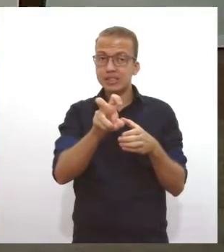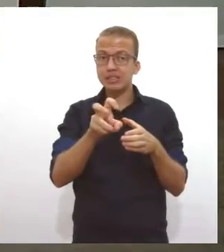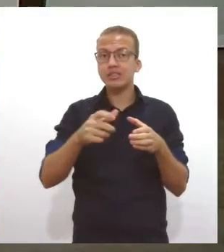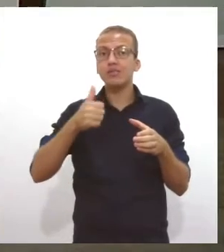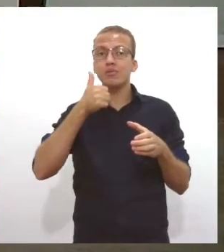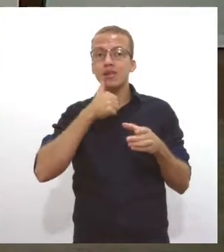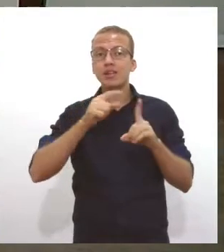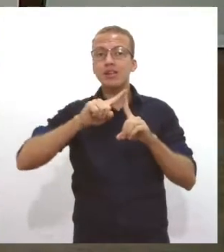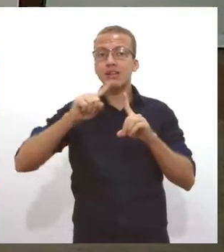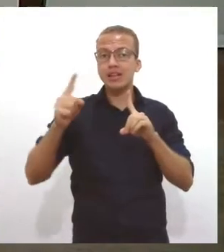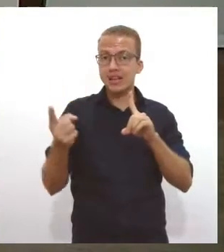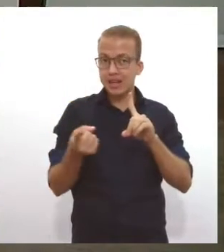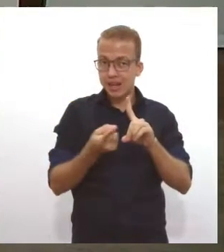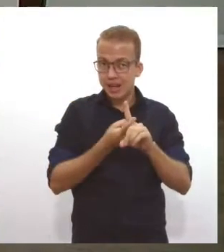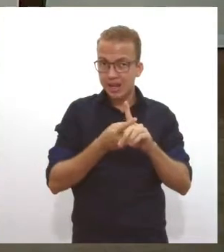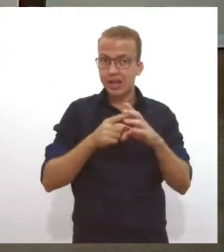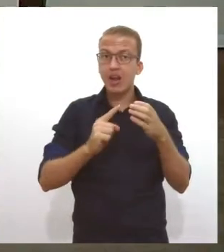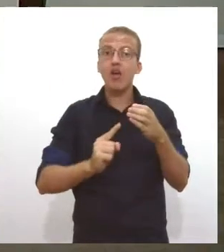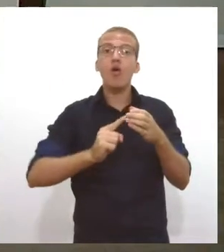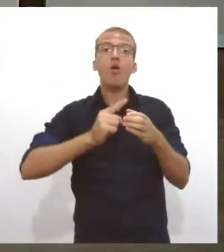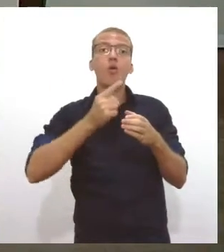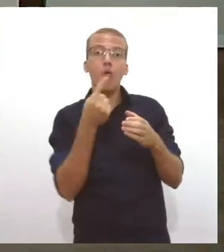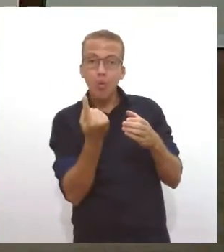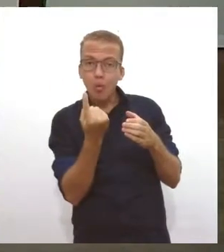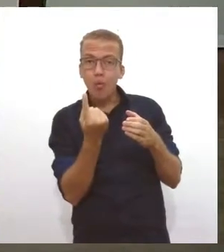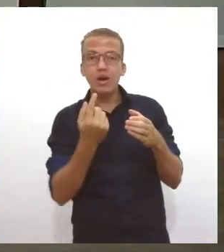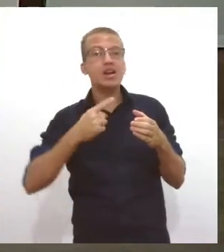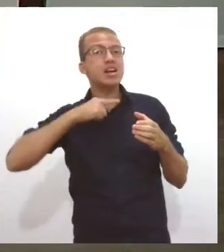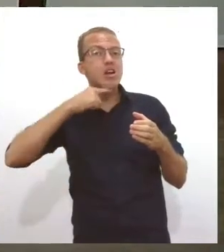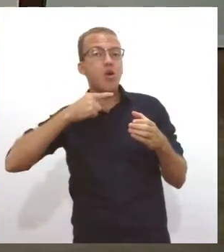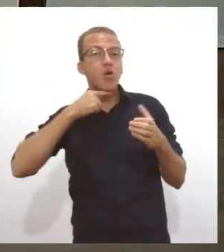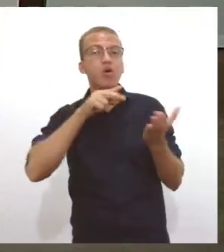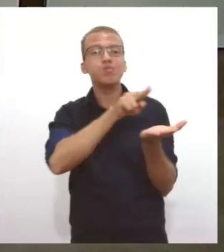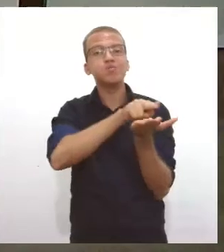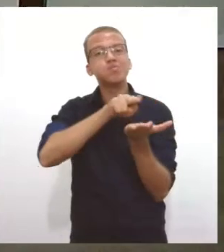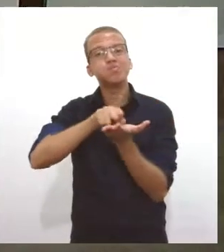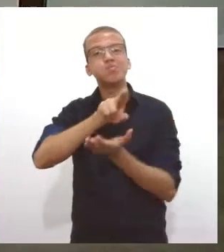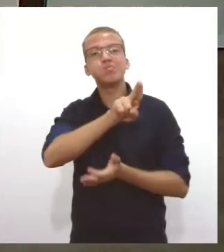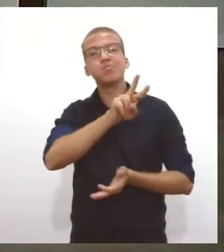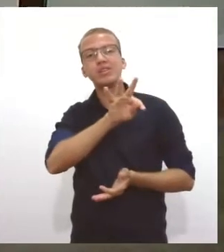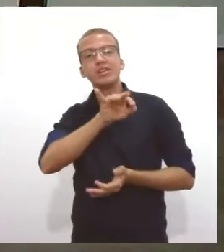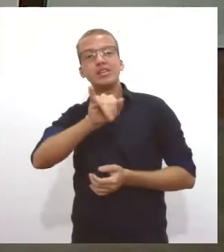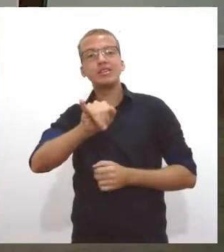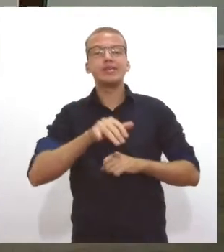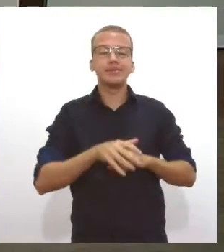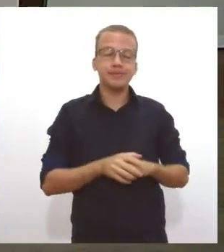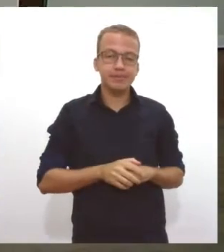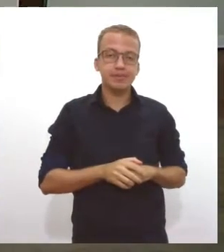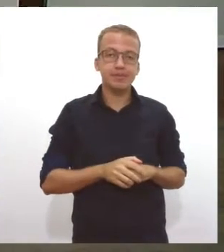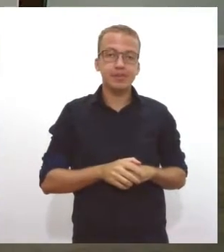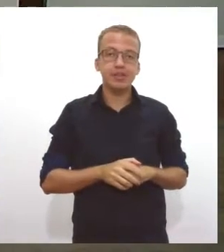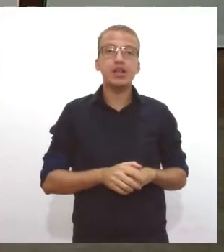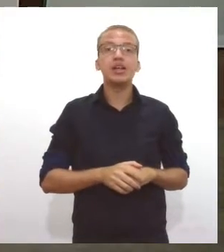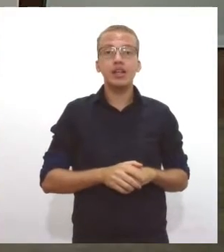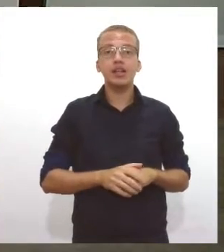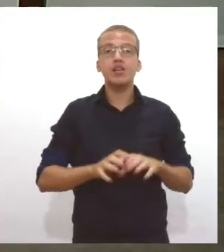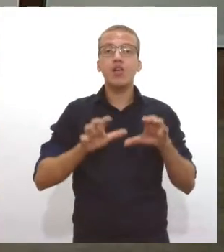não chegaram a ser admitidas nas utis e um terço das mortes delas né porque não foram intubados